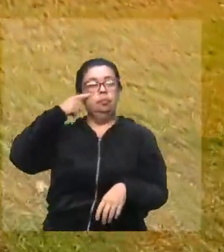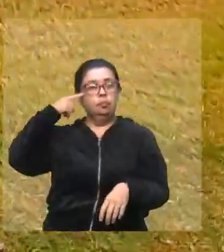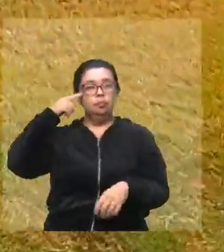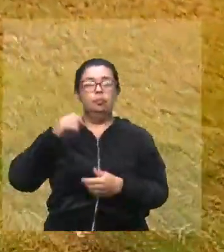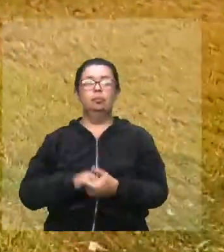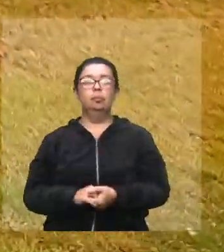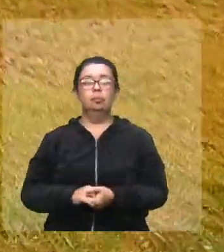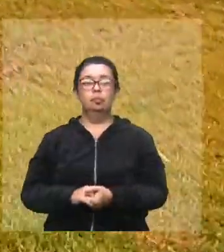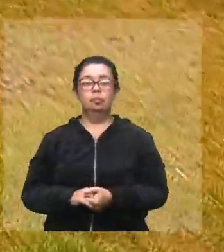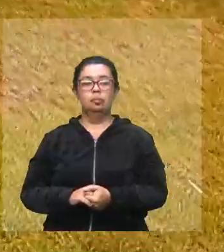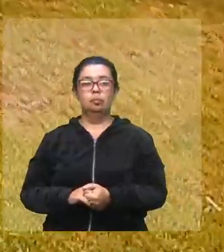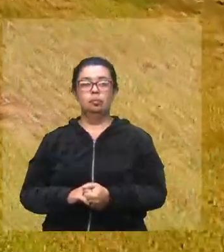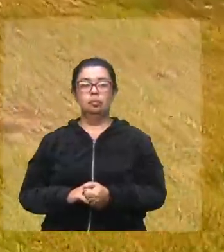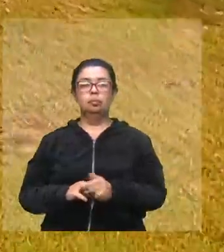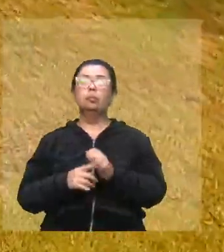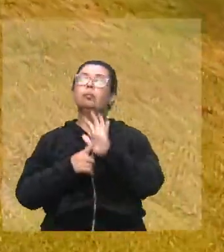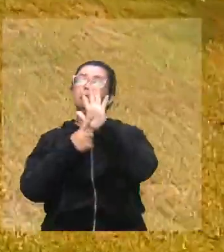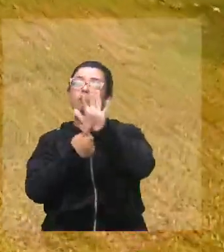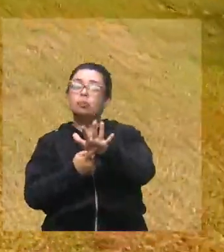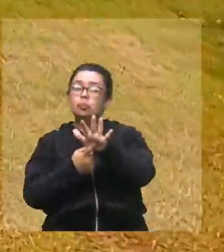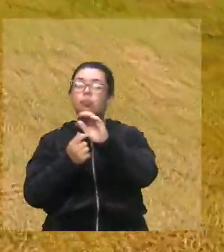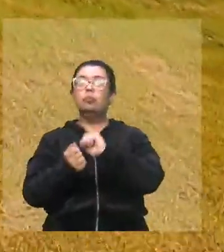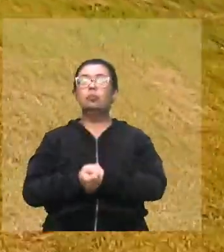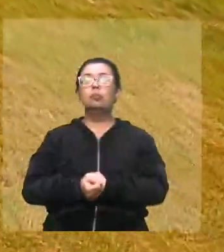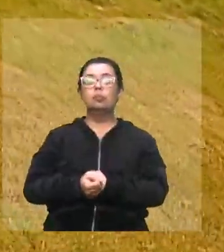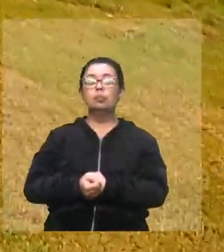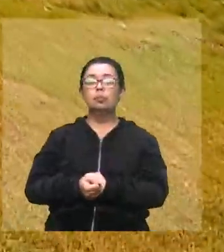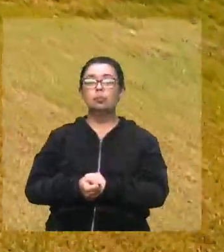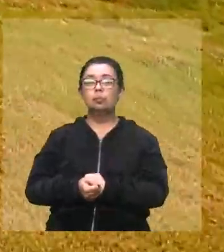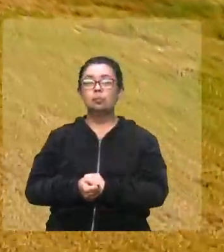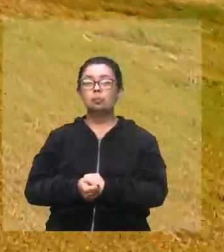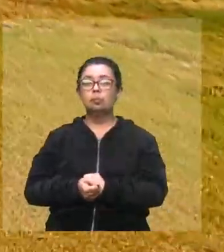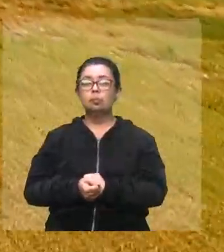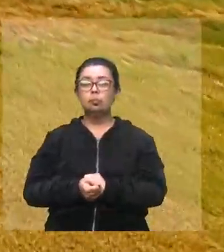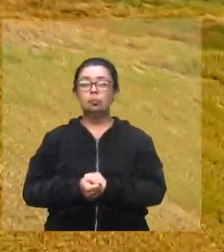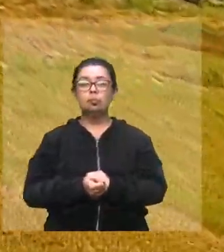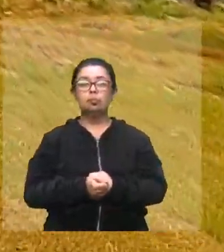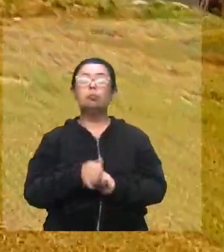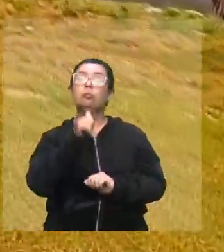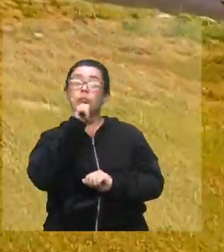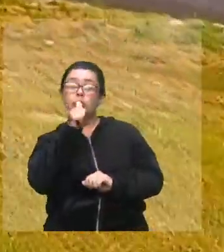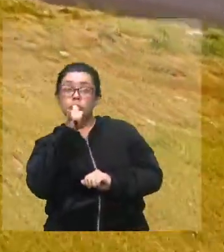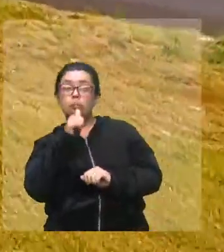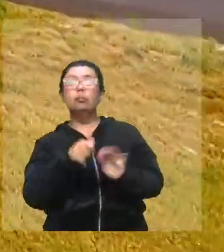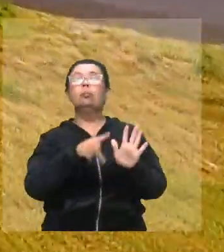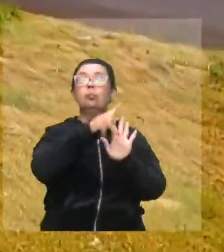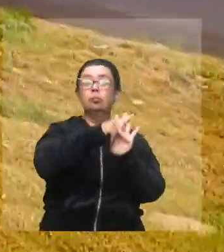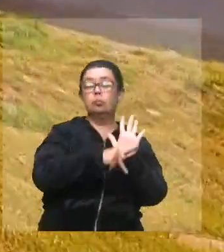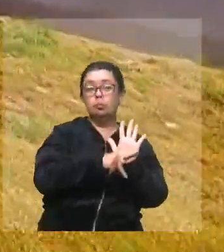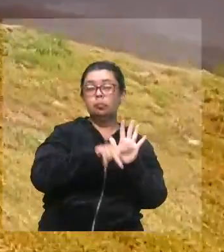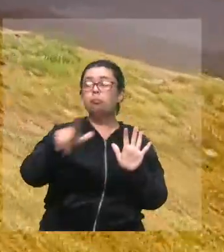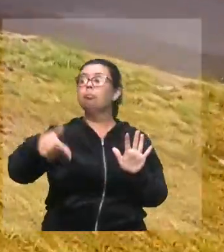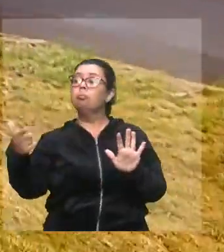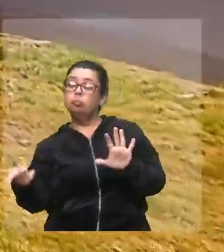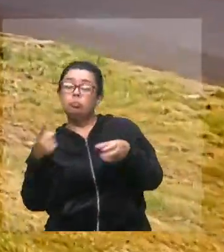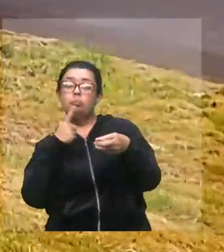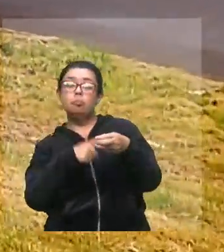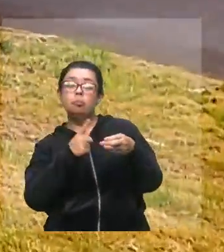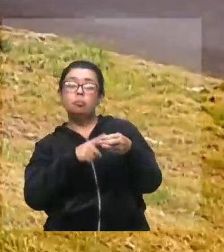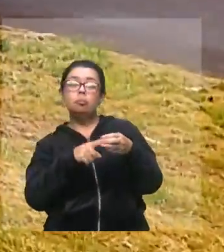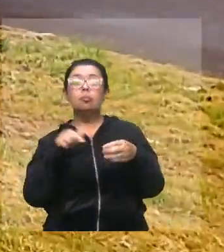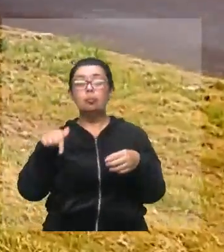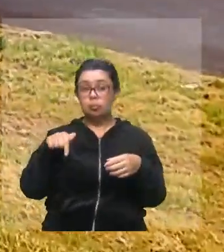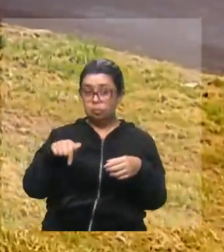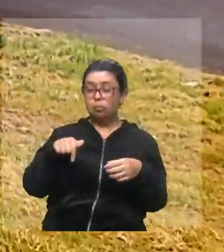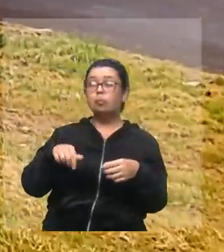Simili nos apresentou, né, o que seria um projeto de uma outra cidade, né, do estado de